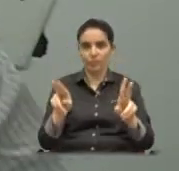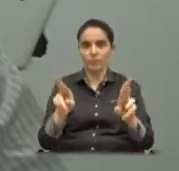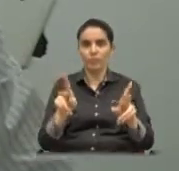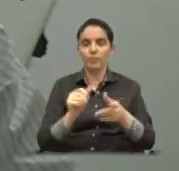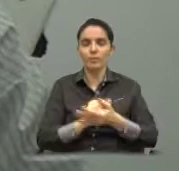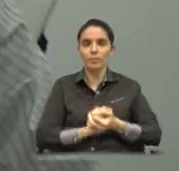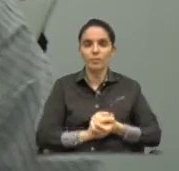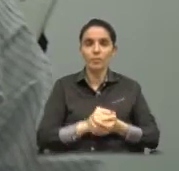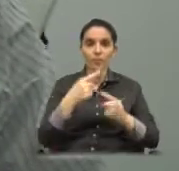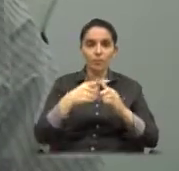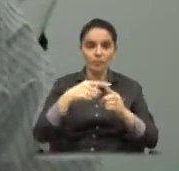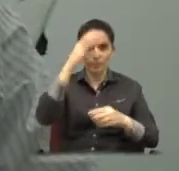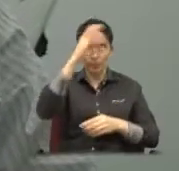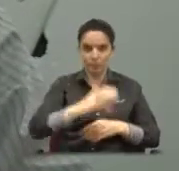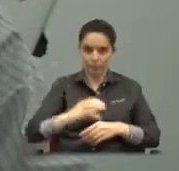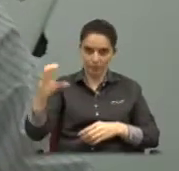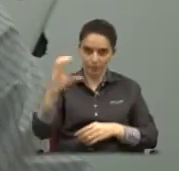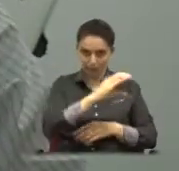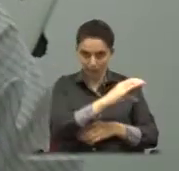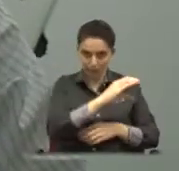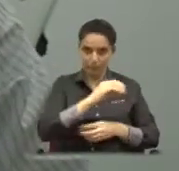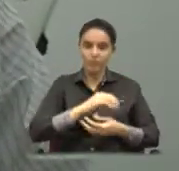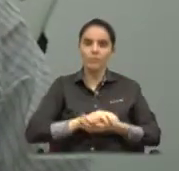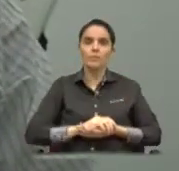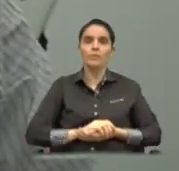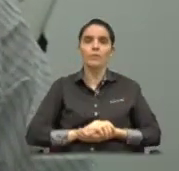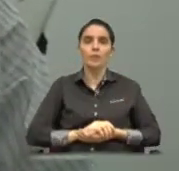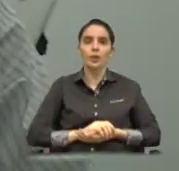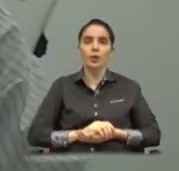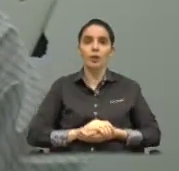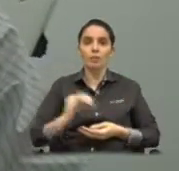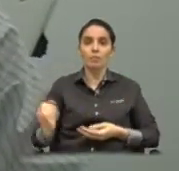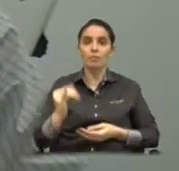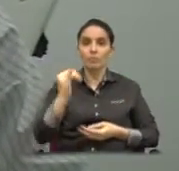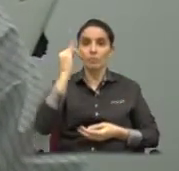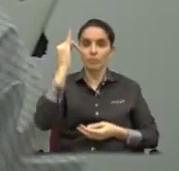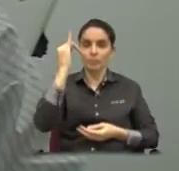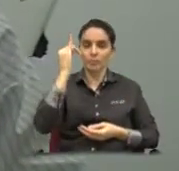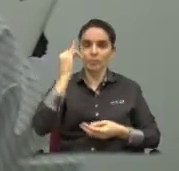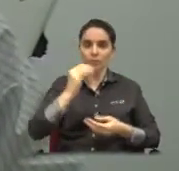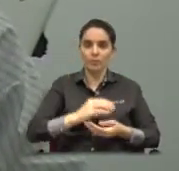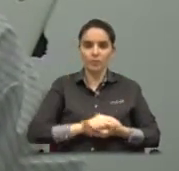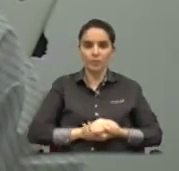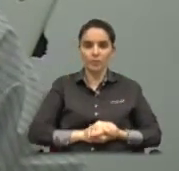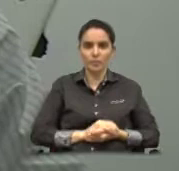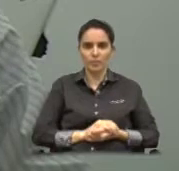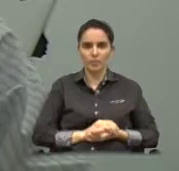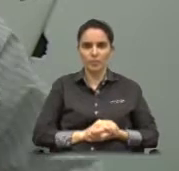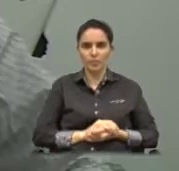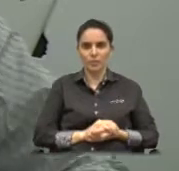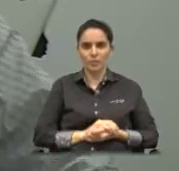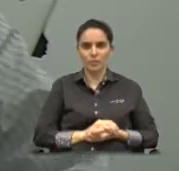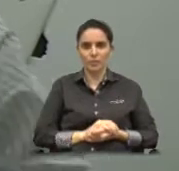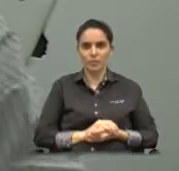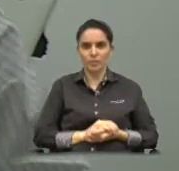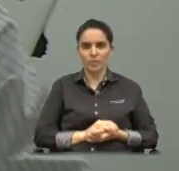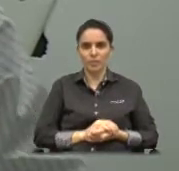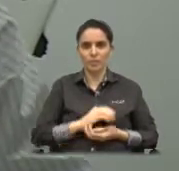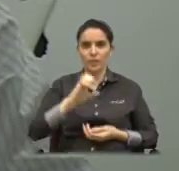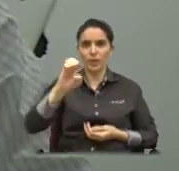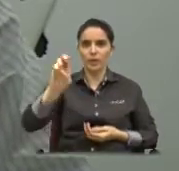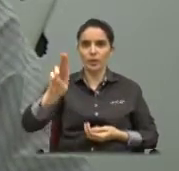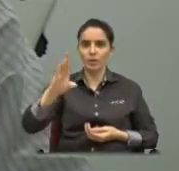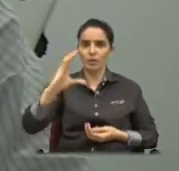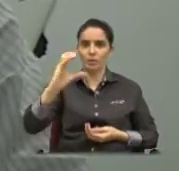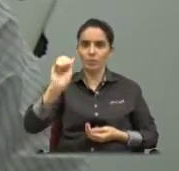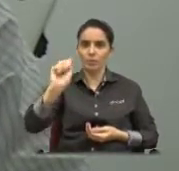maior importância da igreja é a Eucaristia. Depois da Eucaristia, a maior importância para